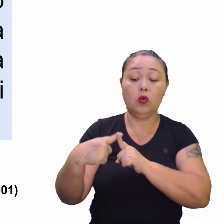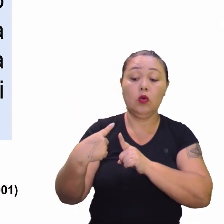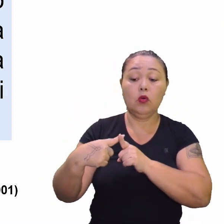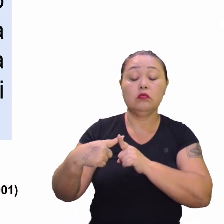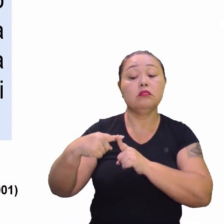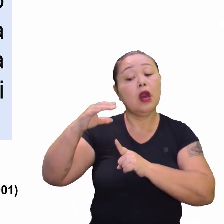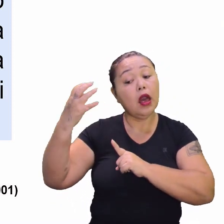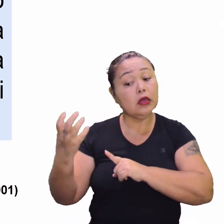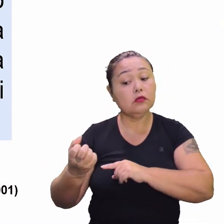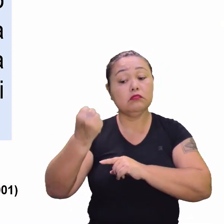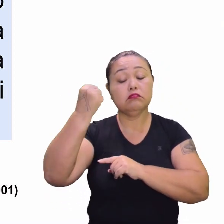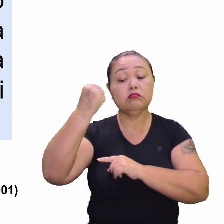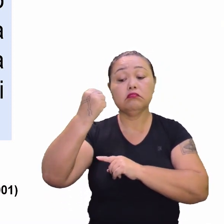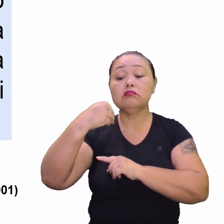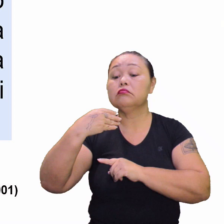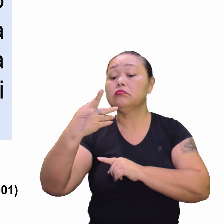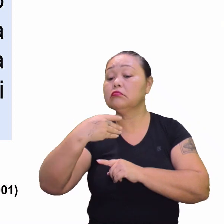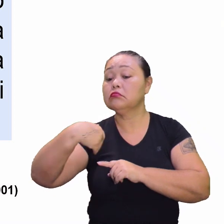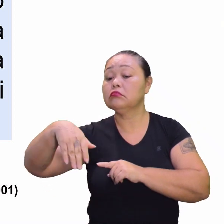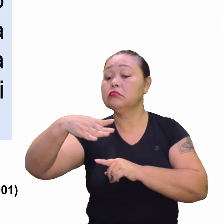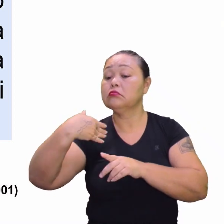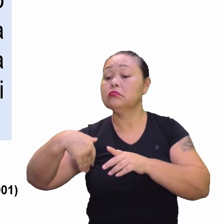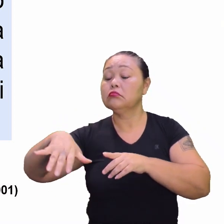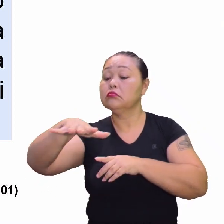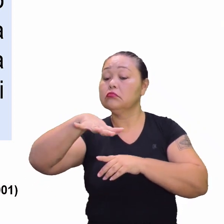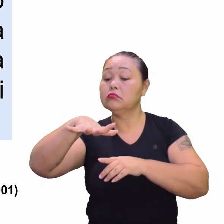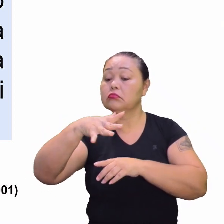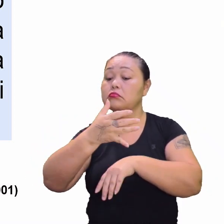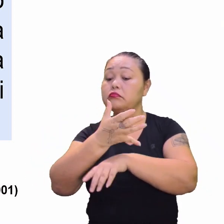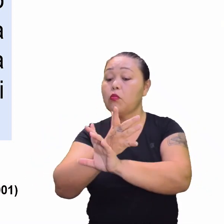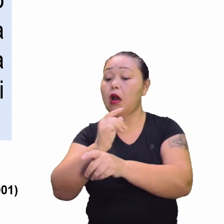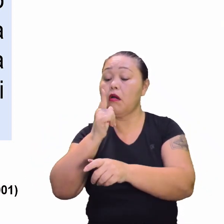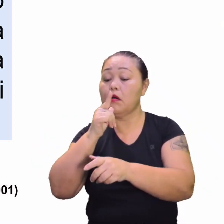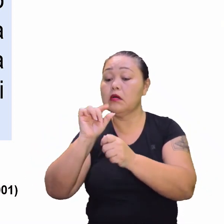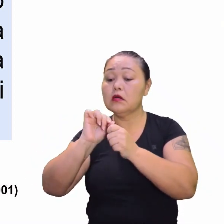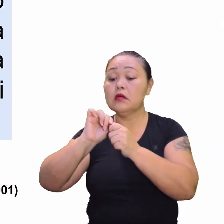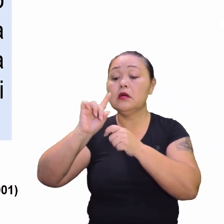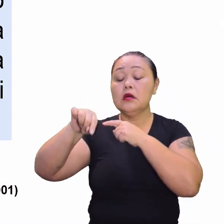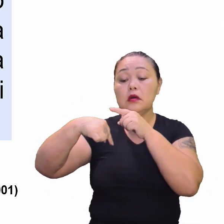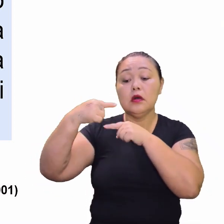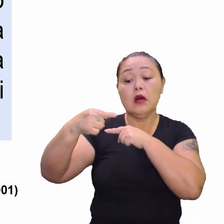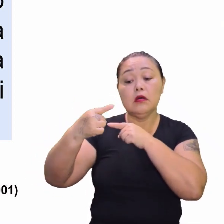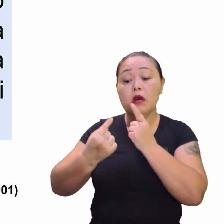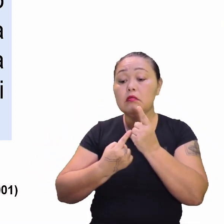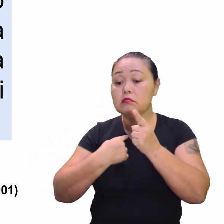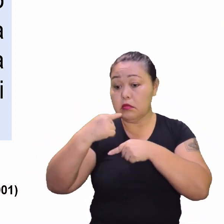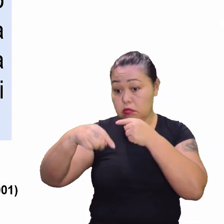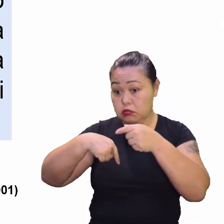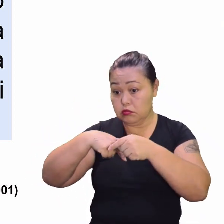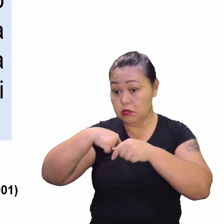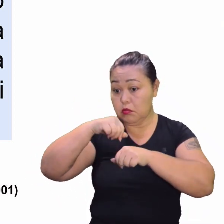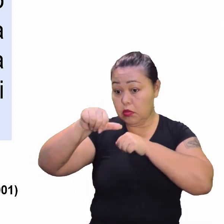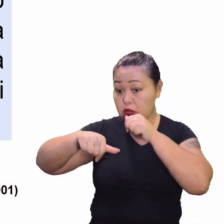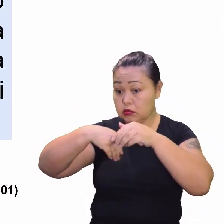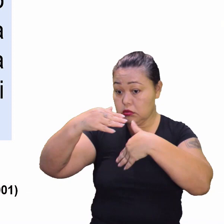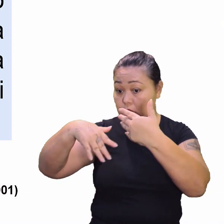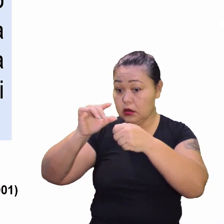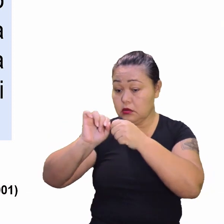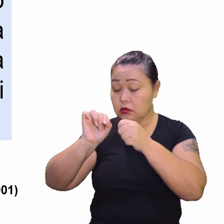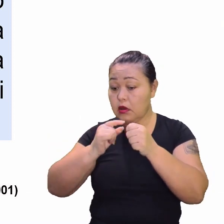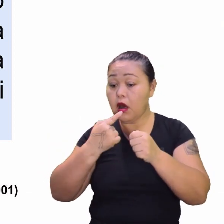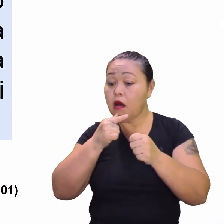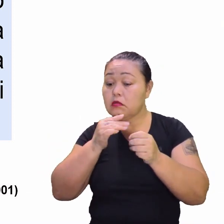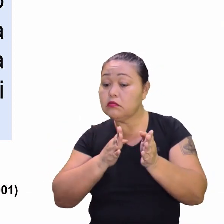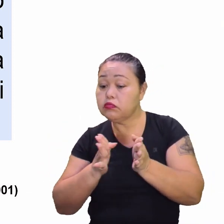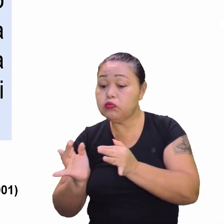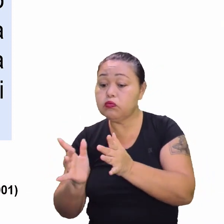a salvação para grande parte ali do sertão nordestino, a partir do processo de irrigação. Mas na Amazônia a gente tem essa abundância de rio,